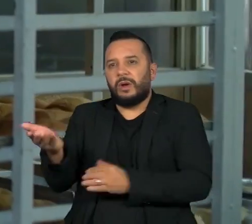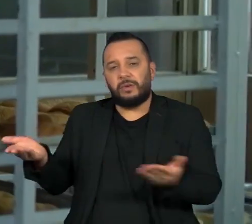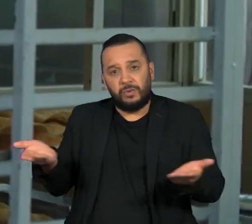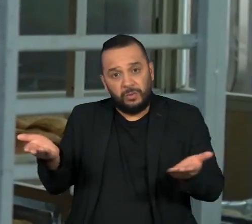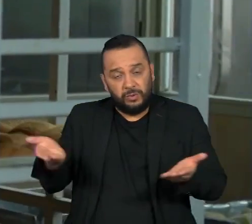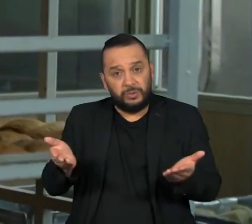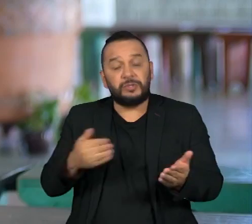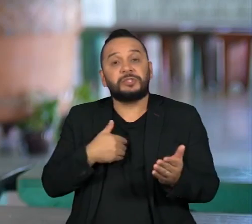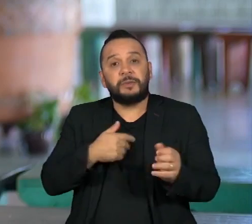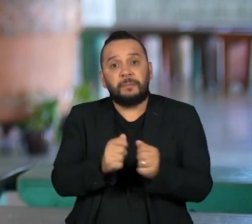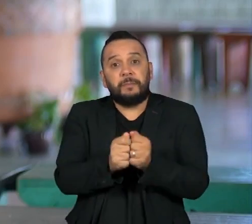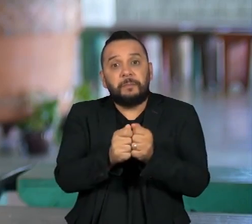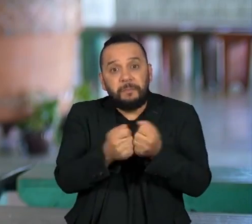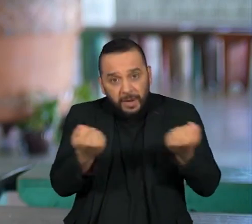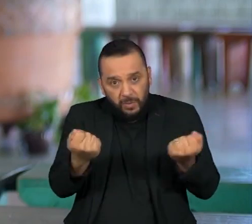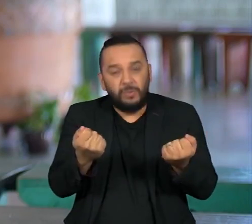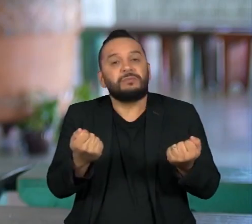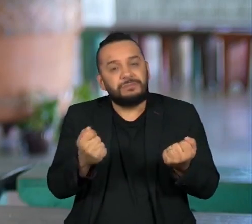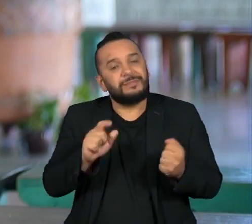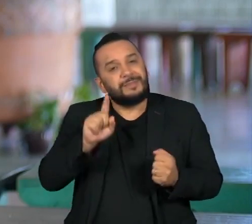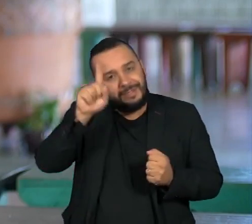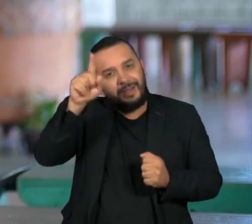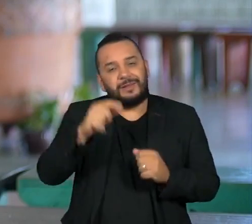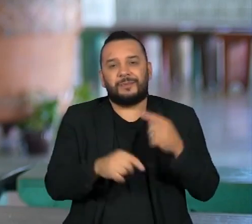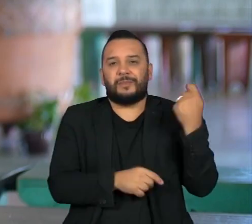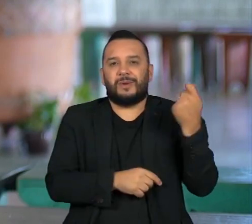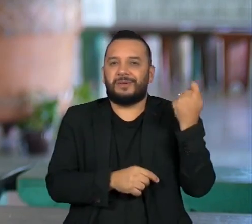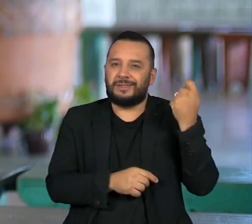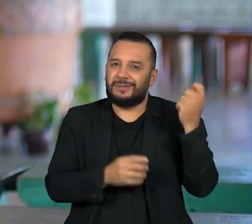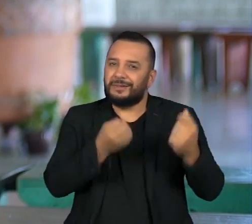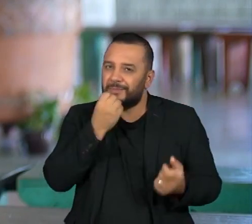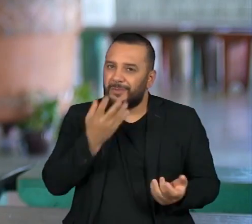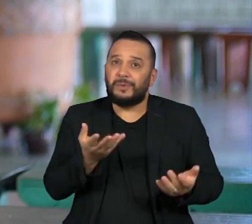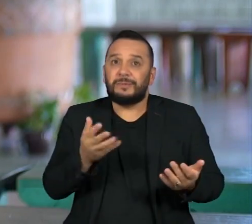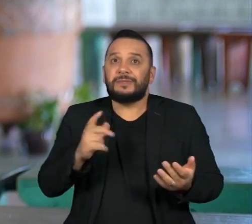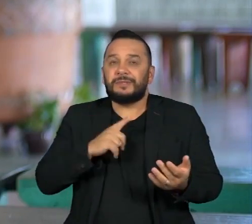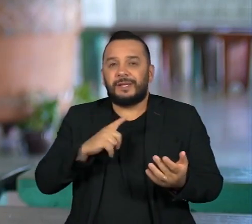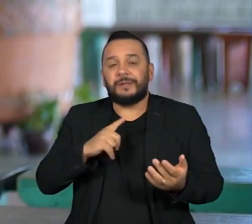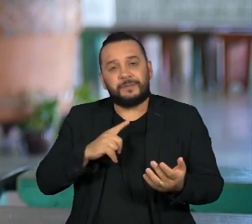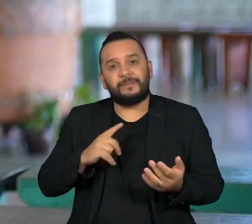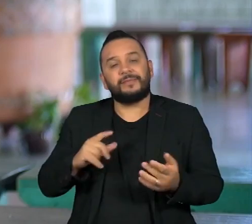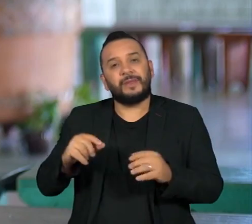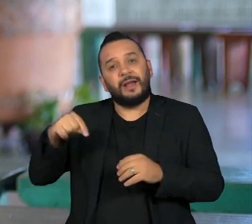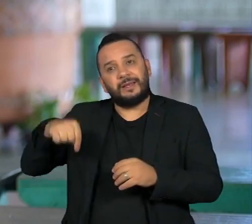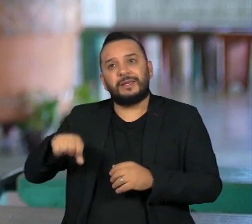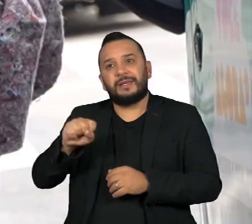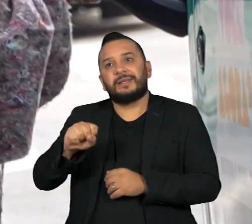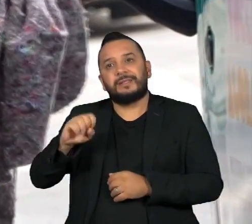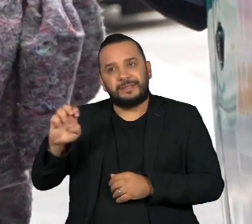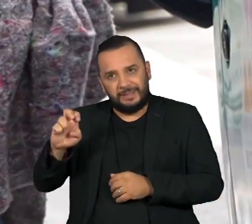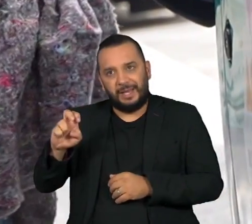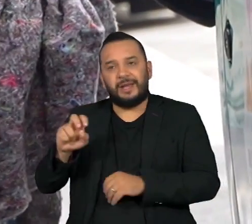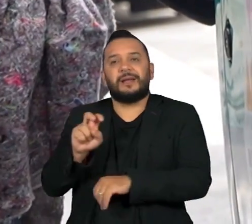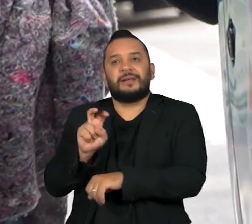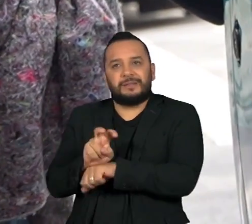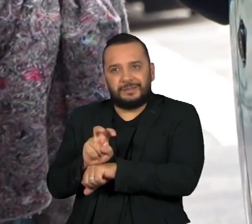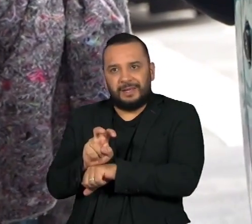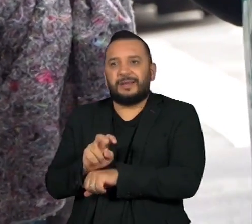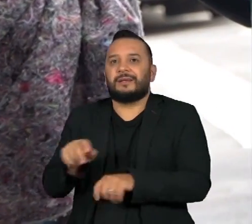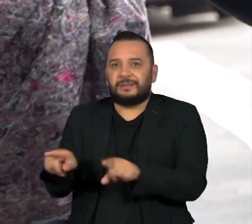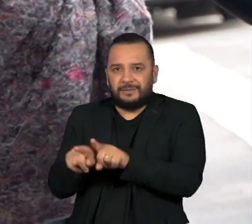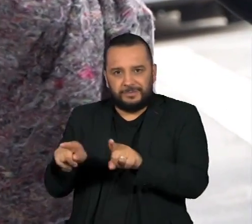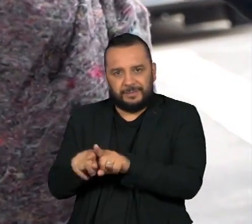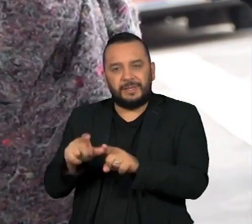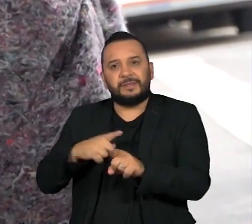para um público, né? E tanto. Tem meninos fazendo pão aqui na Praça da Sé, em padaria. Falta